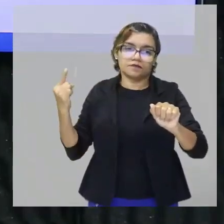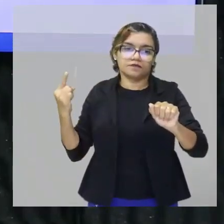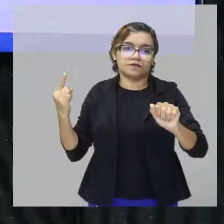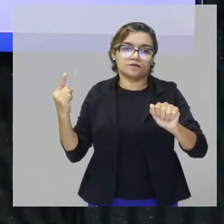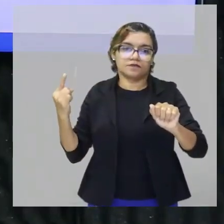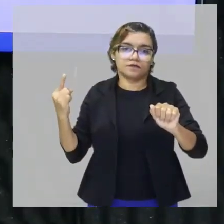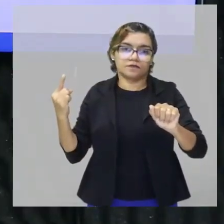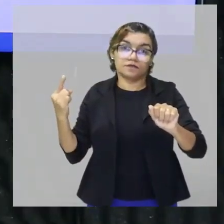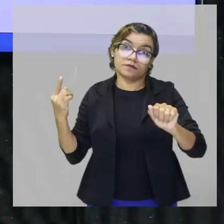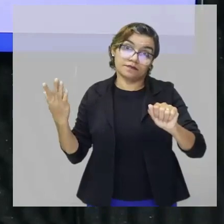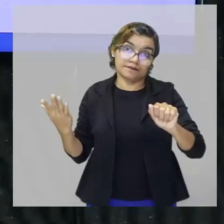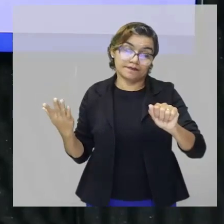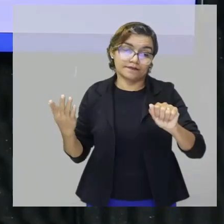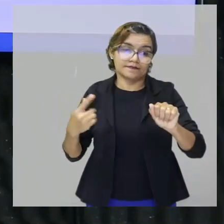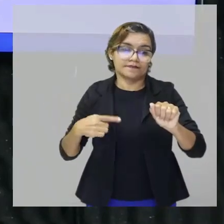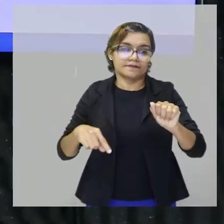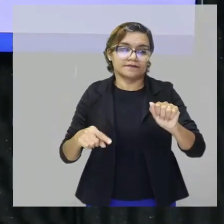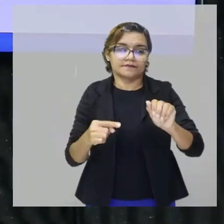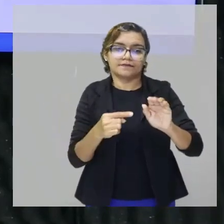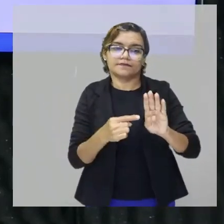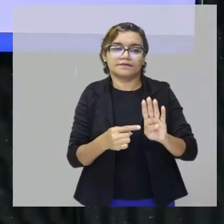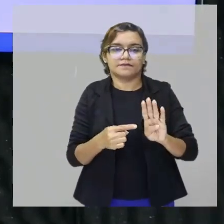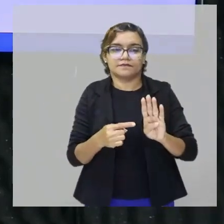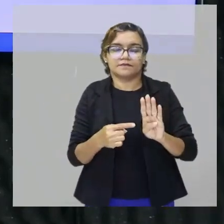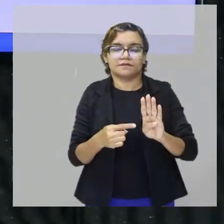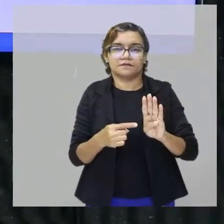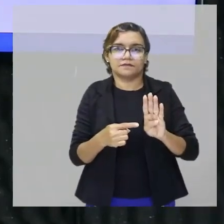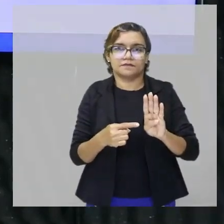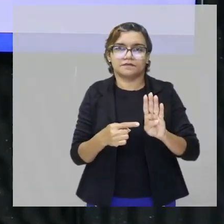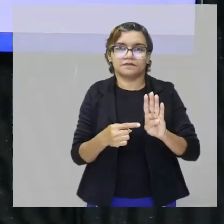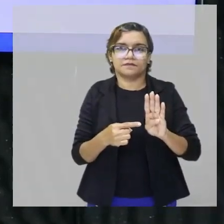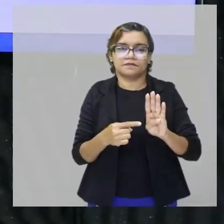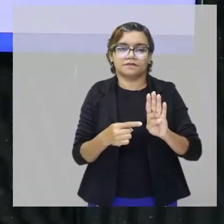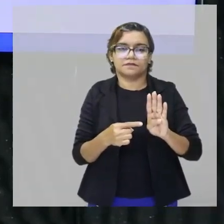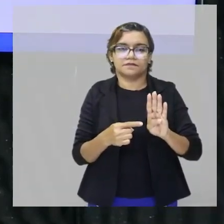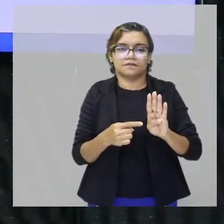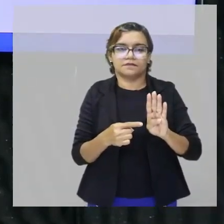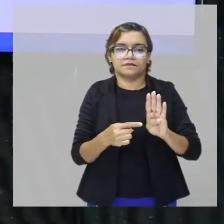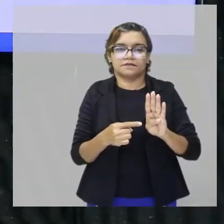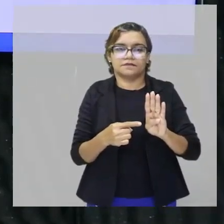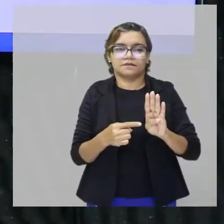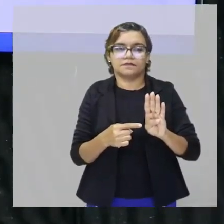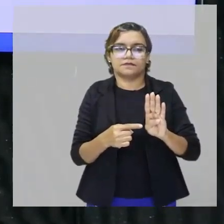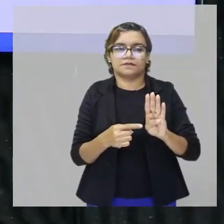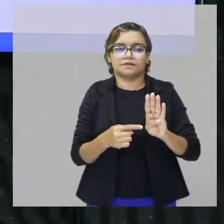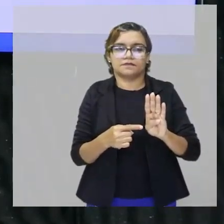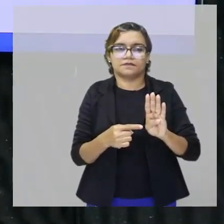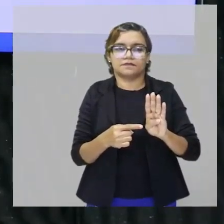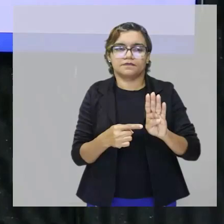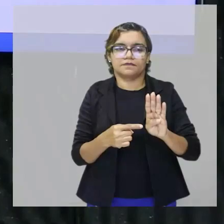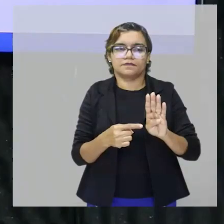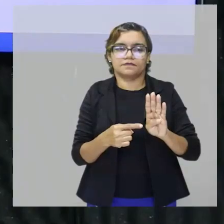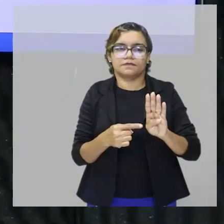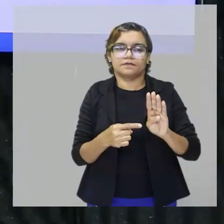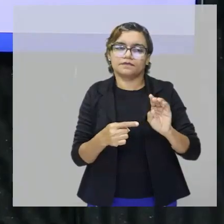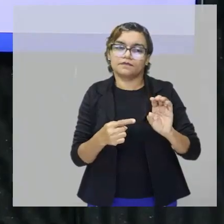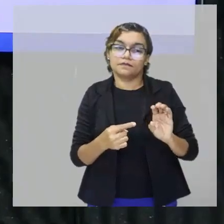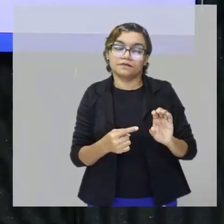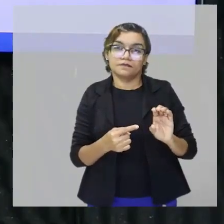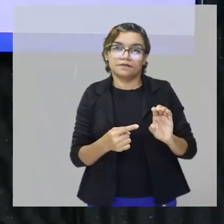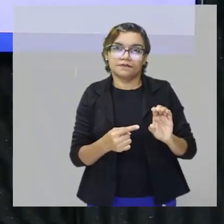definição e uma hierarquia. Letra B, uma exemplificação e comparação. Letra